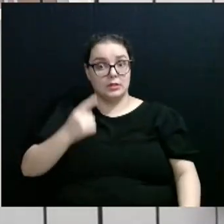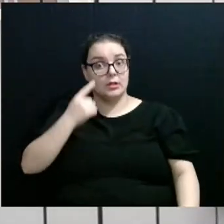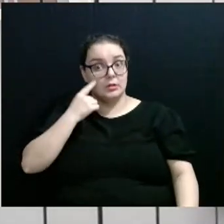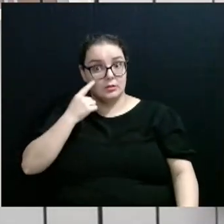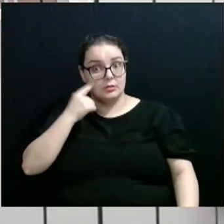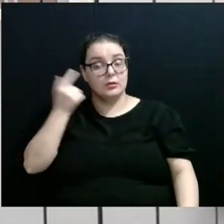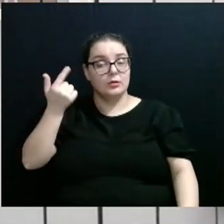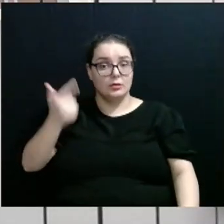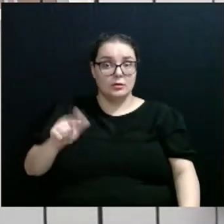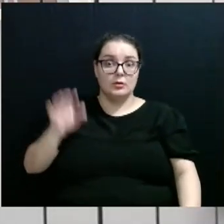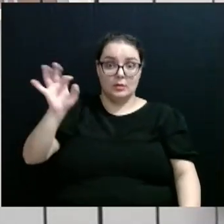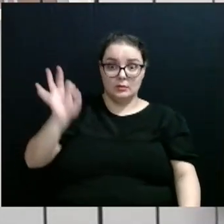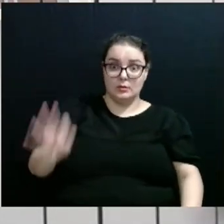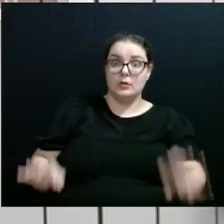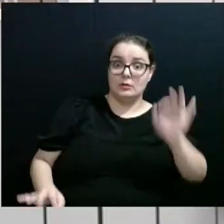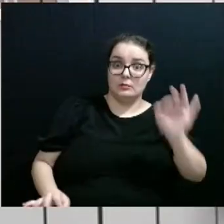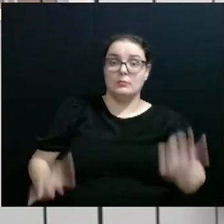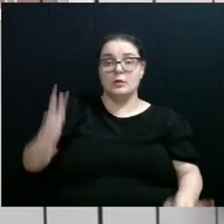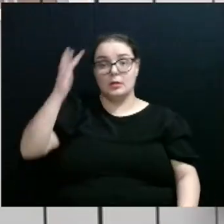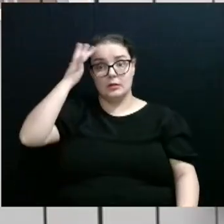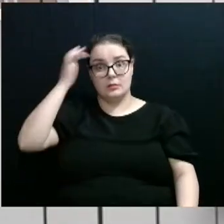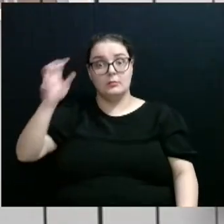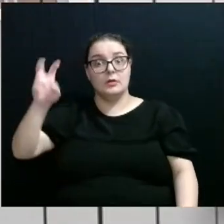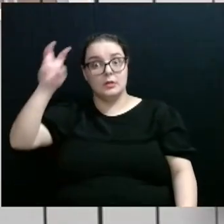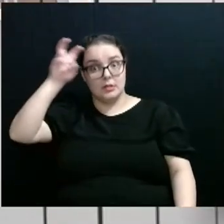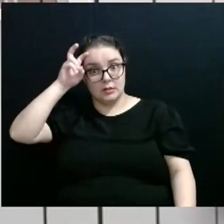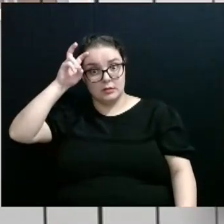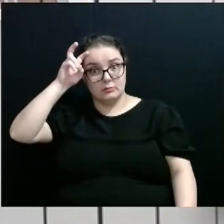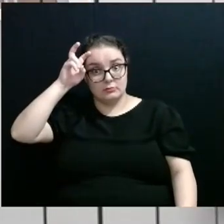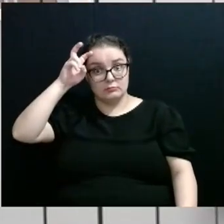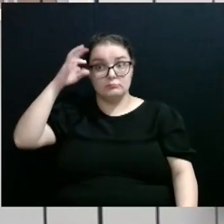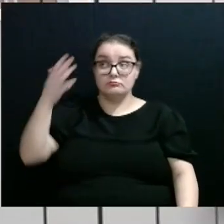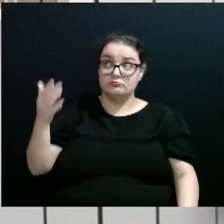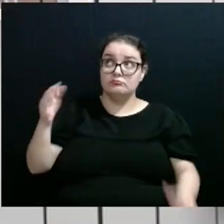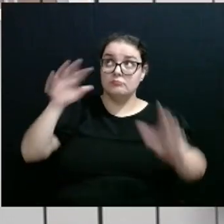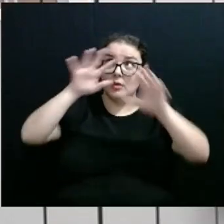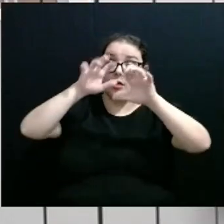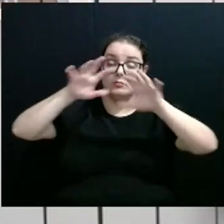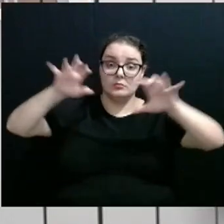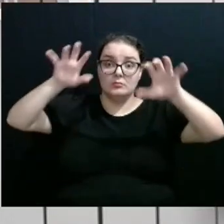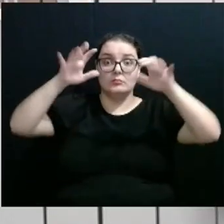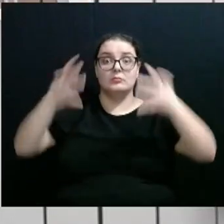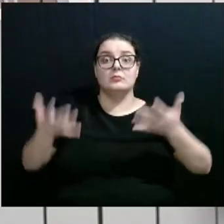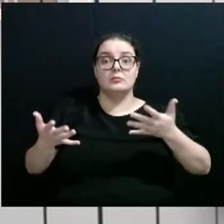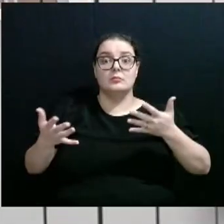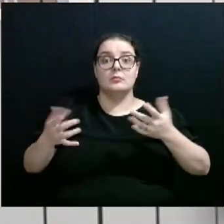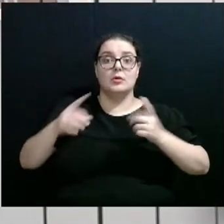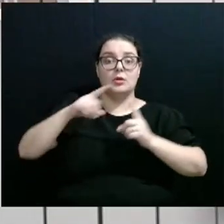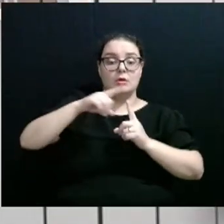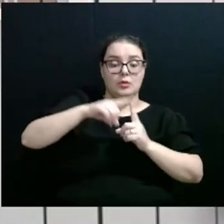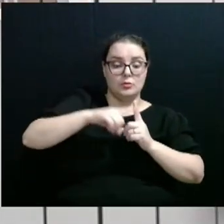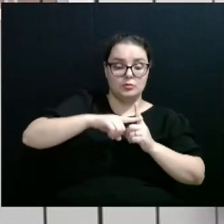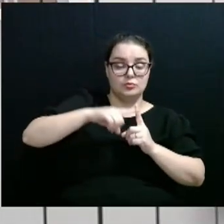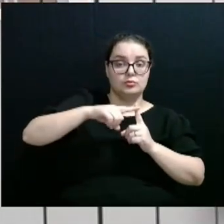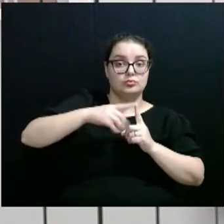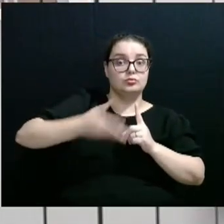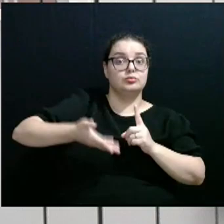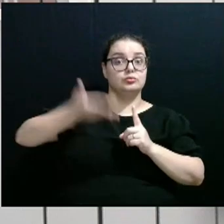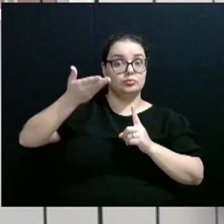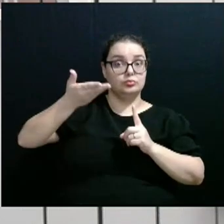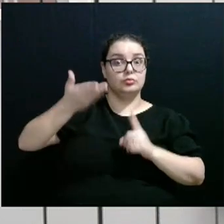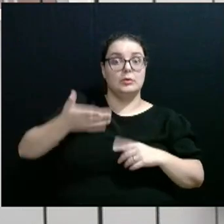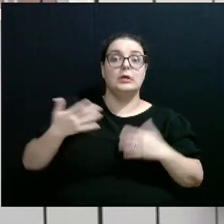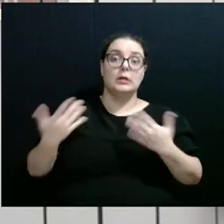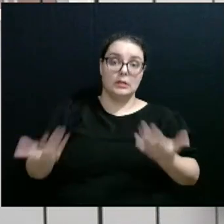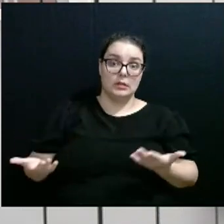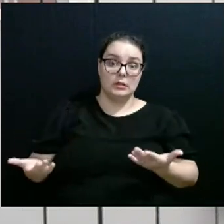tendência para amanhã, quinta-feira, de tempo encoberto, mas de temperaturas altas. E com isso, há previsão